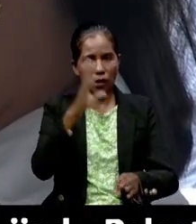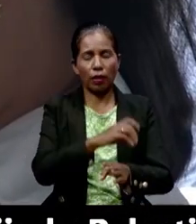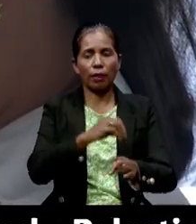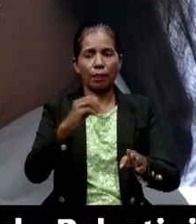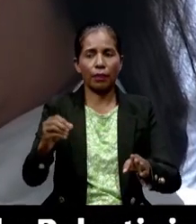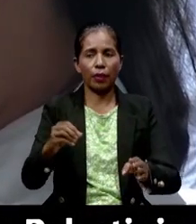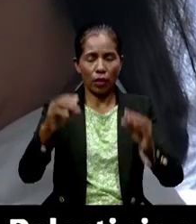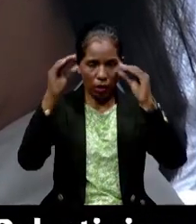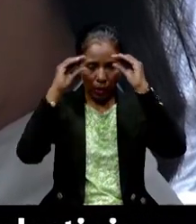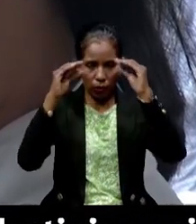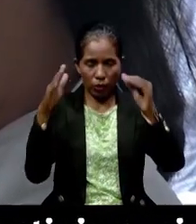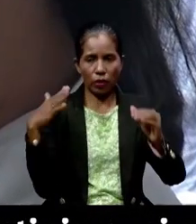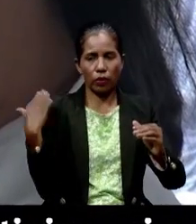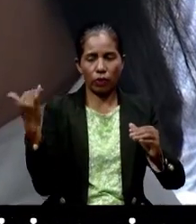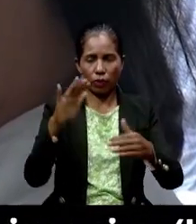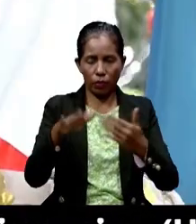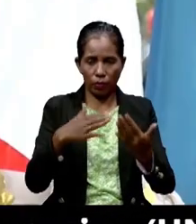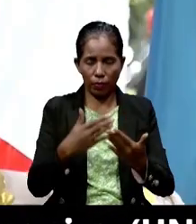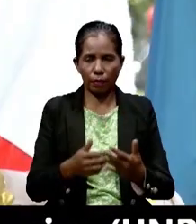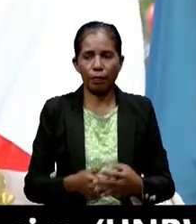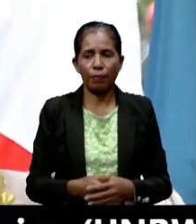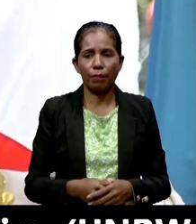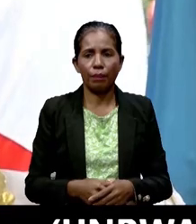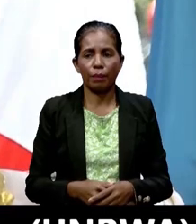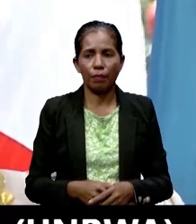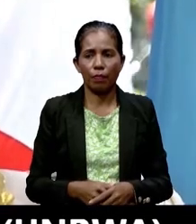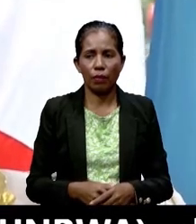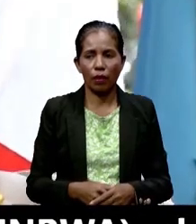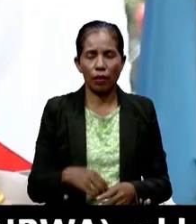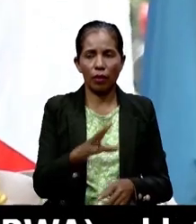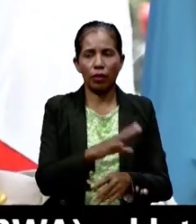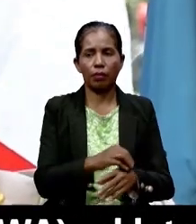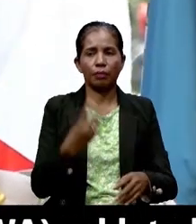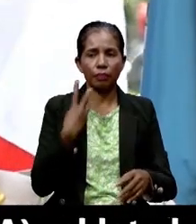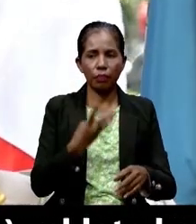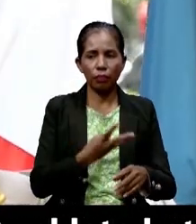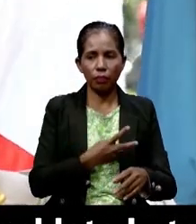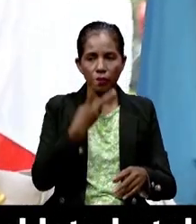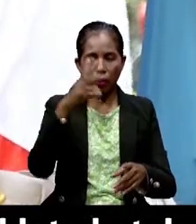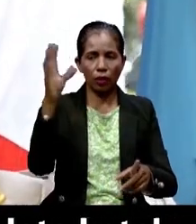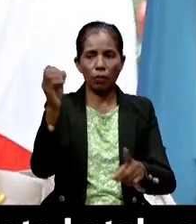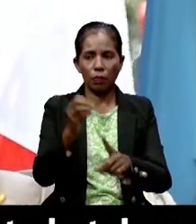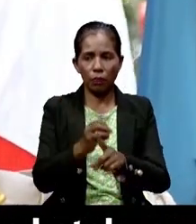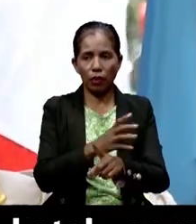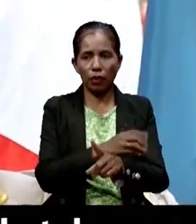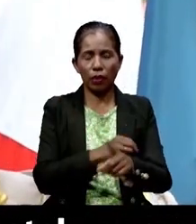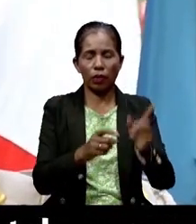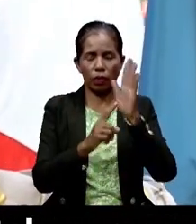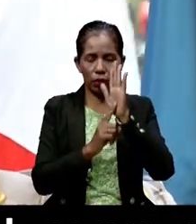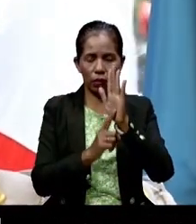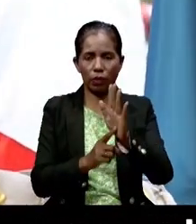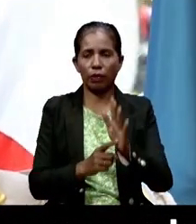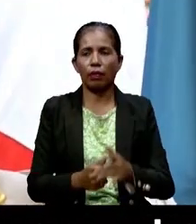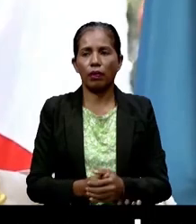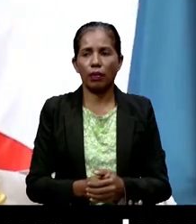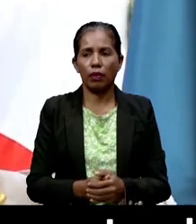lori hanorin foi ensai Cira. Nós tomamos, vocês tiveram a oportunidade de aprofundar